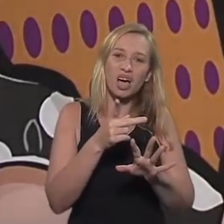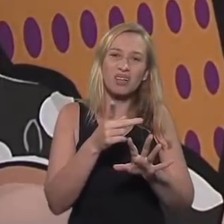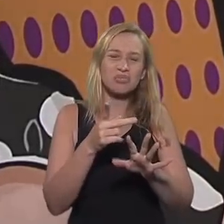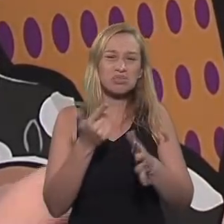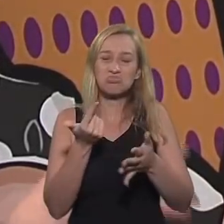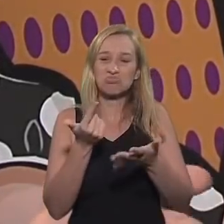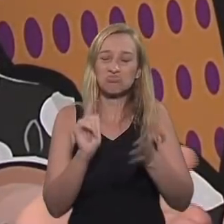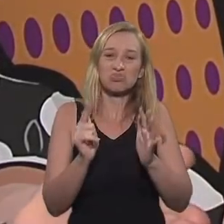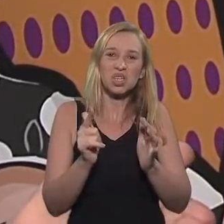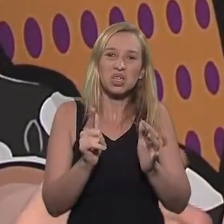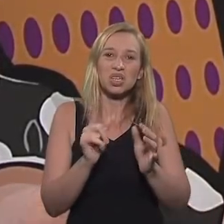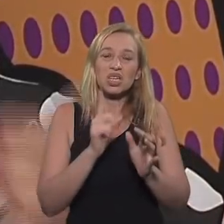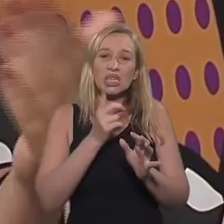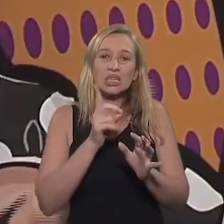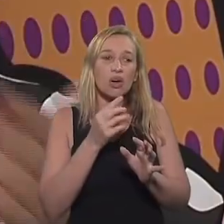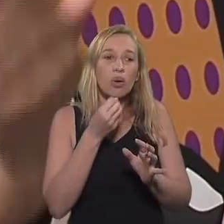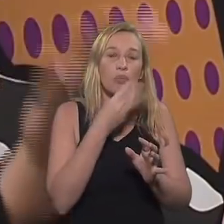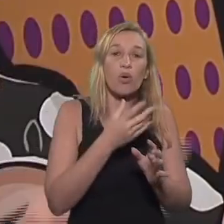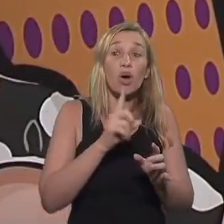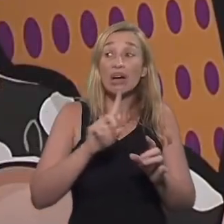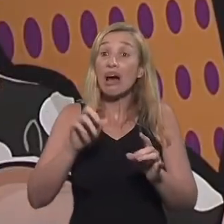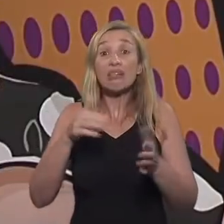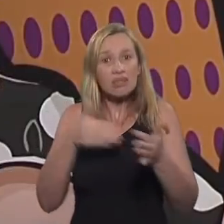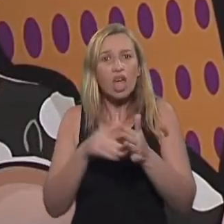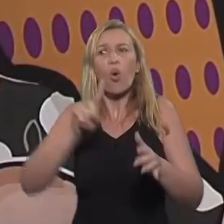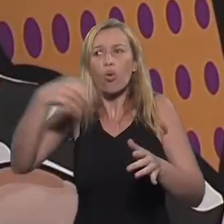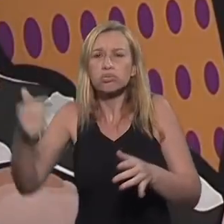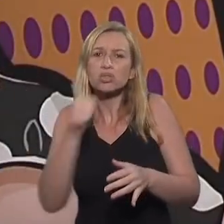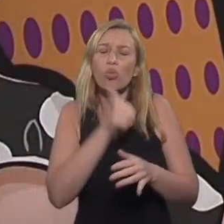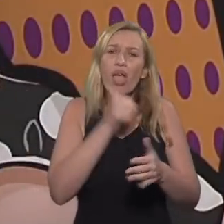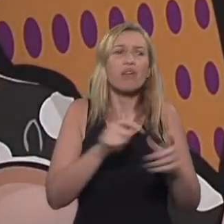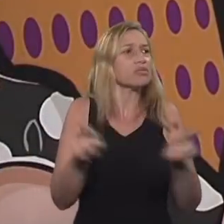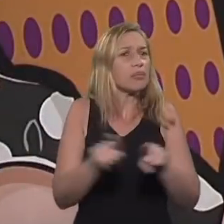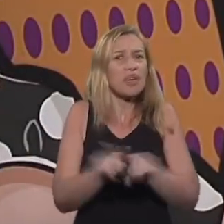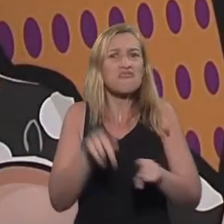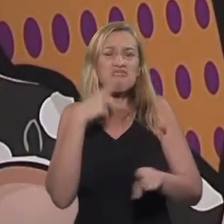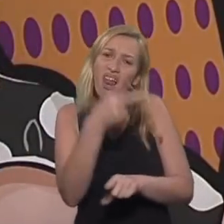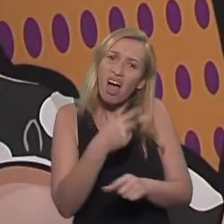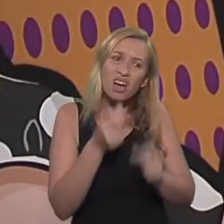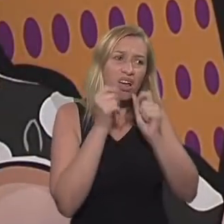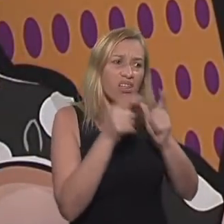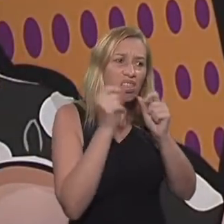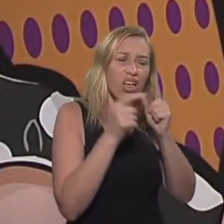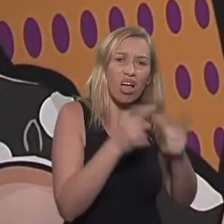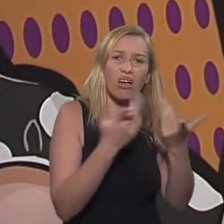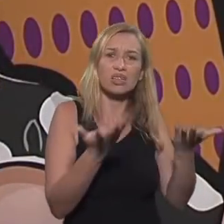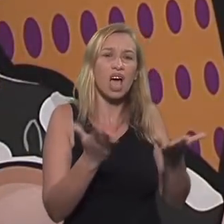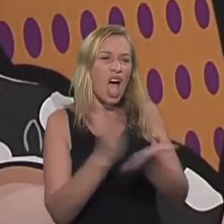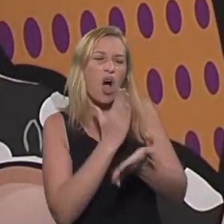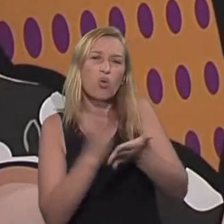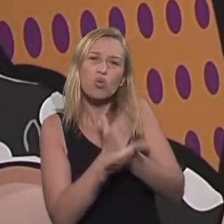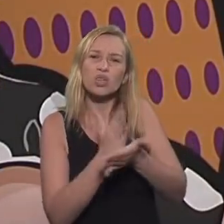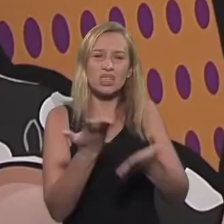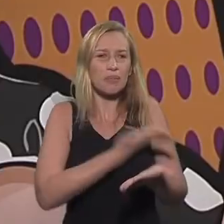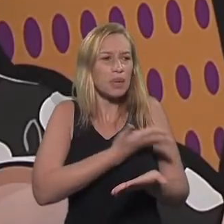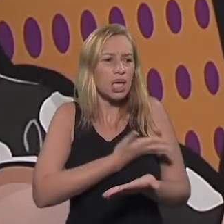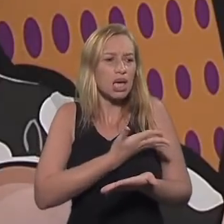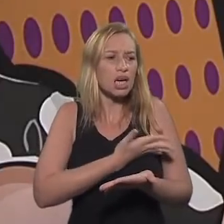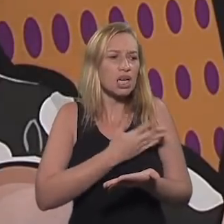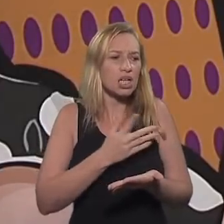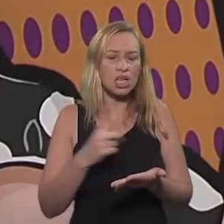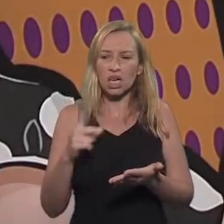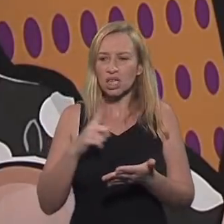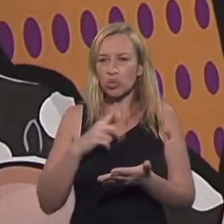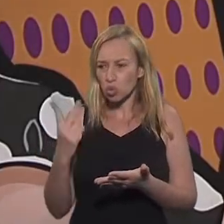jeito. E, na verdade, foram preconceitos até de outras mulheres que vimos. E algumas das nossas amigas, né, porque